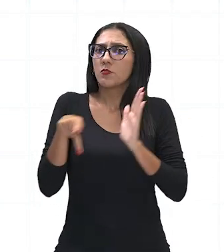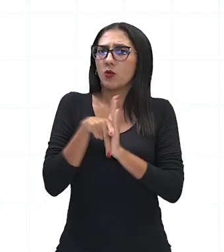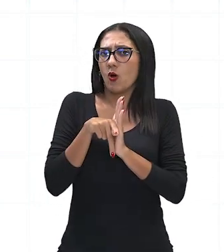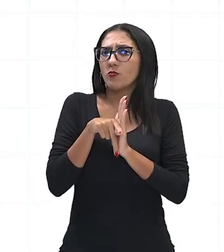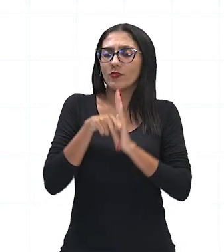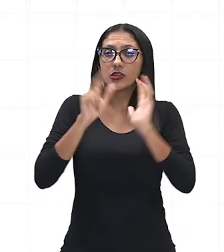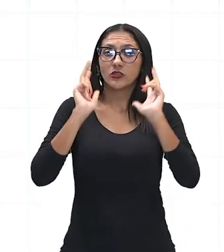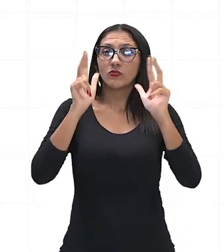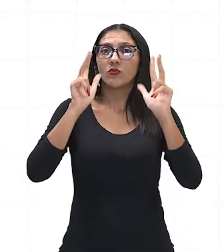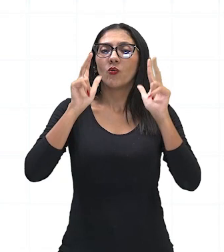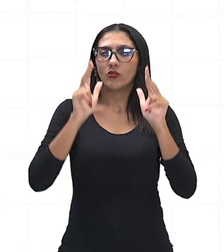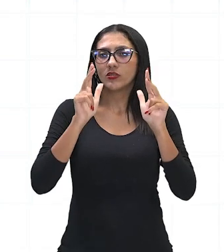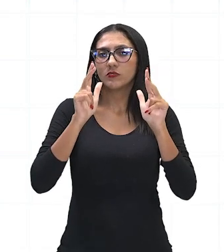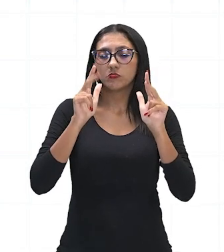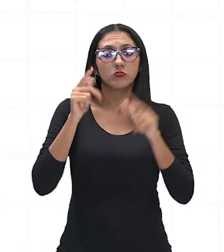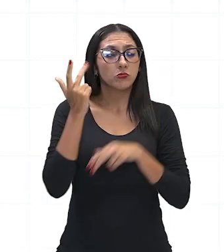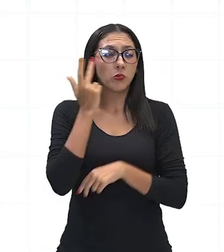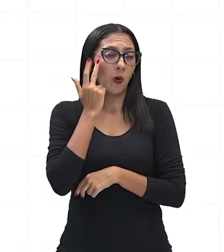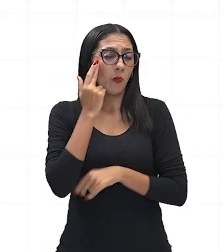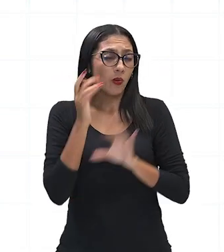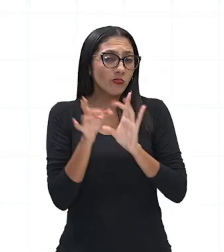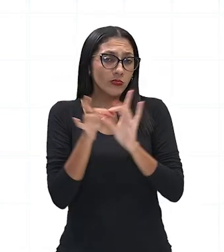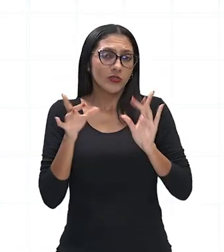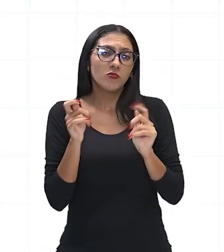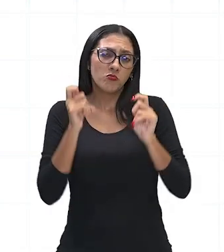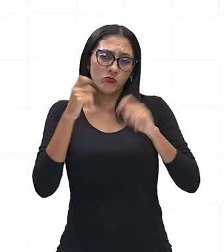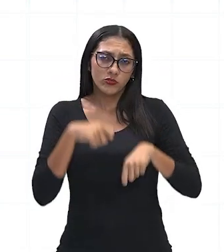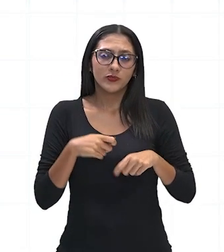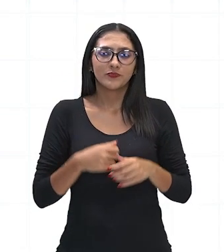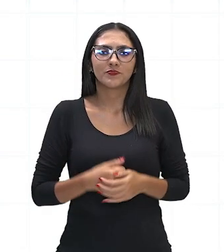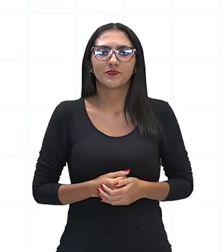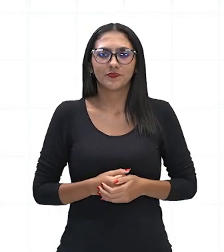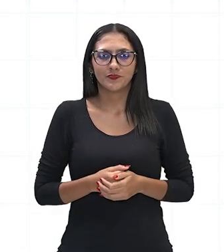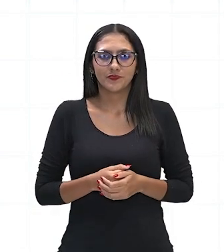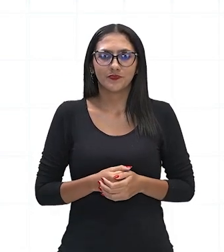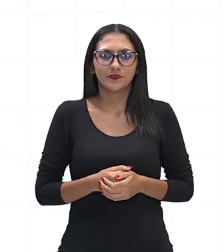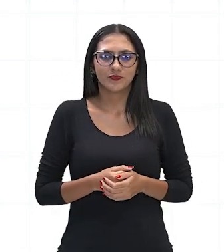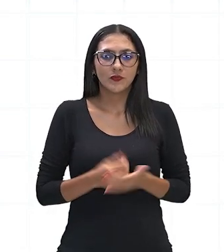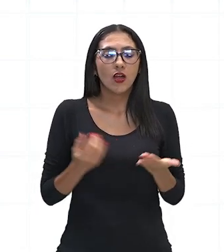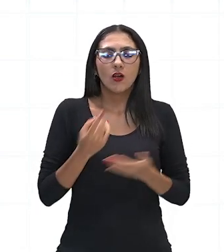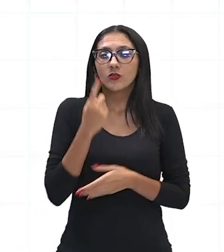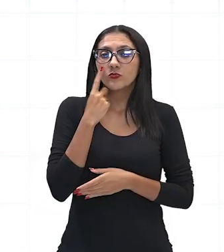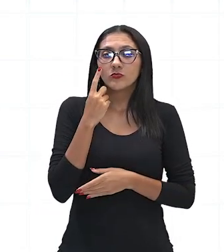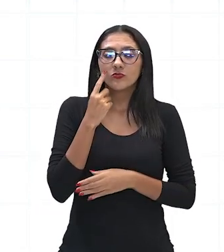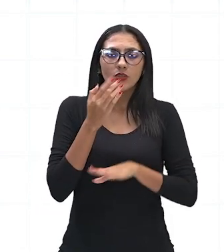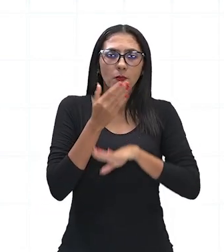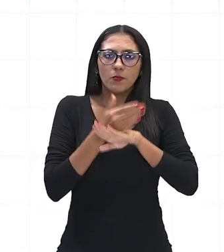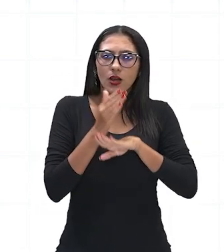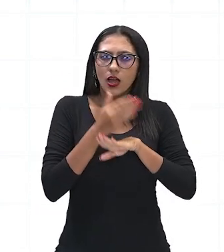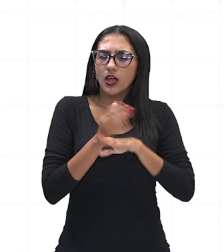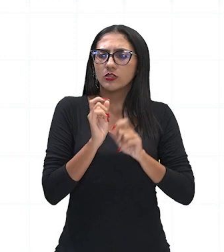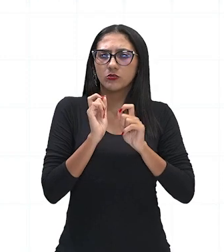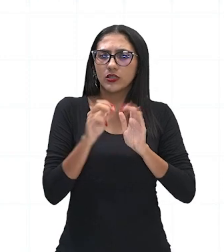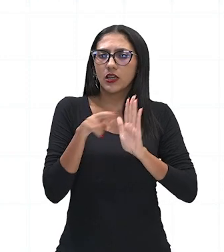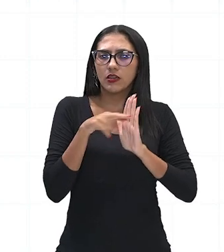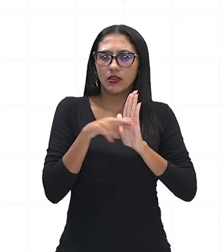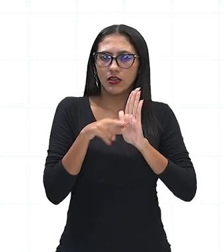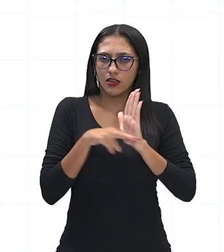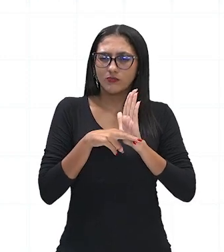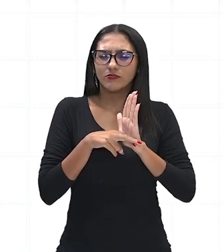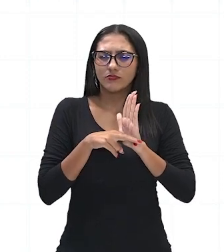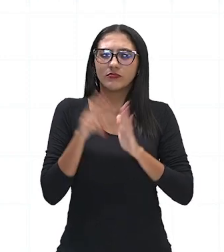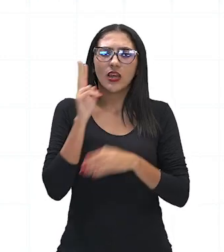era permitido na época. Agora, falando sobre as principais regras dessa modalidade. Então, como eu falei,